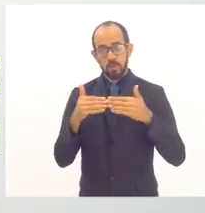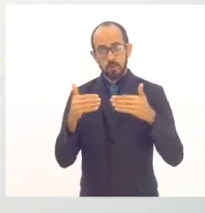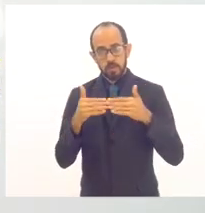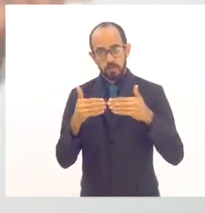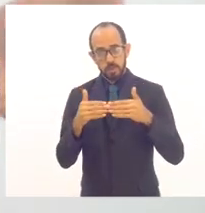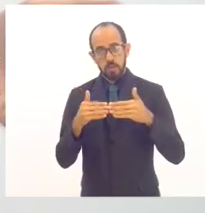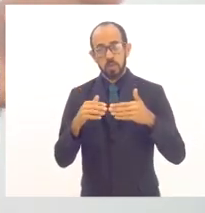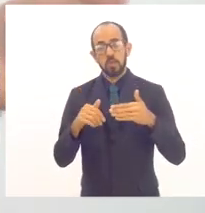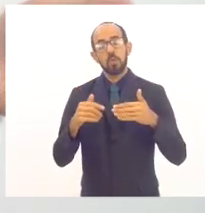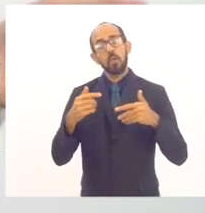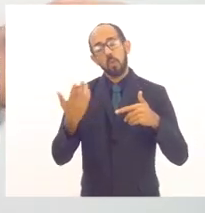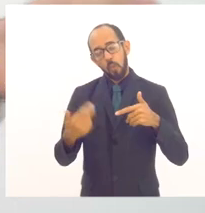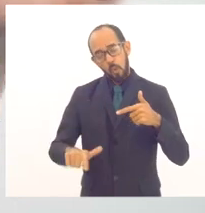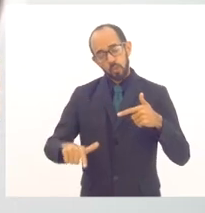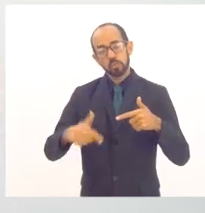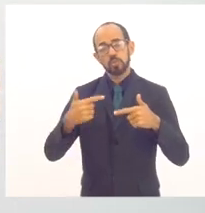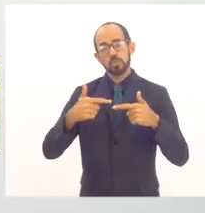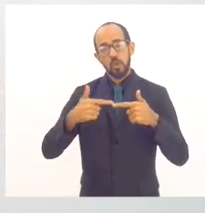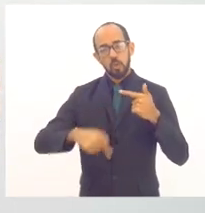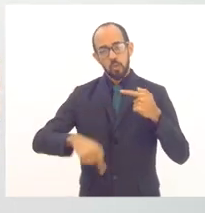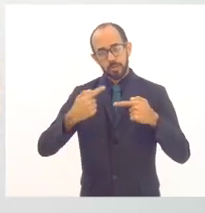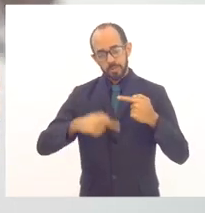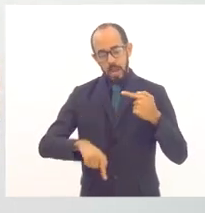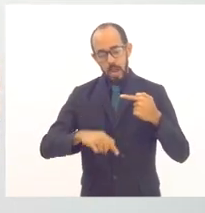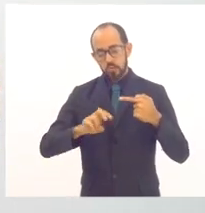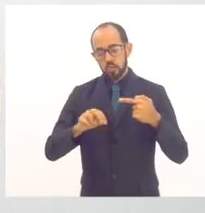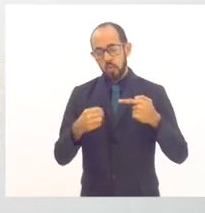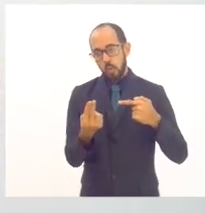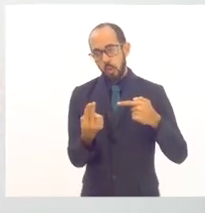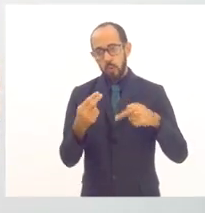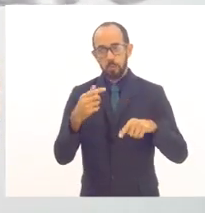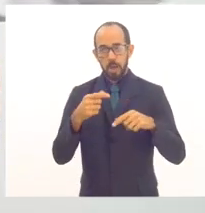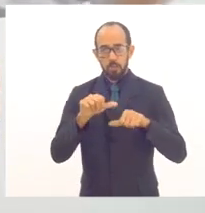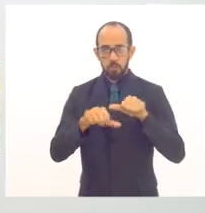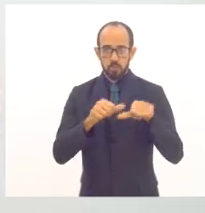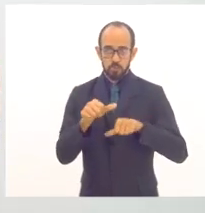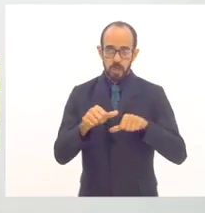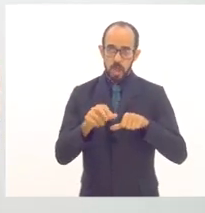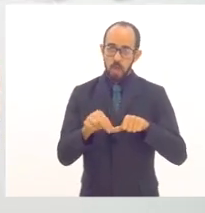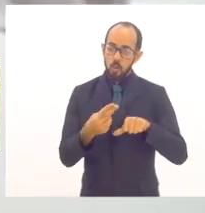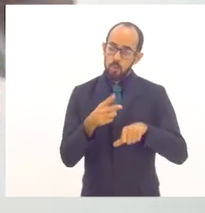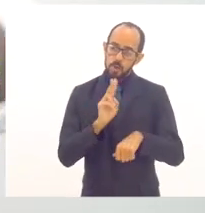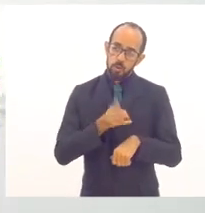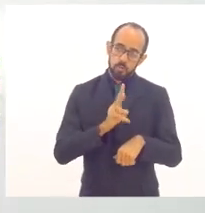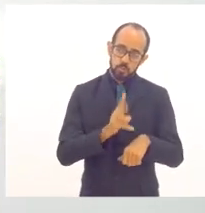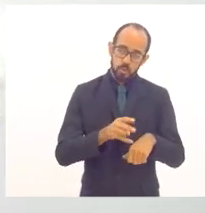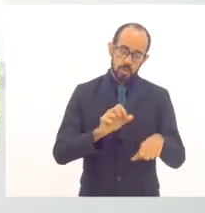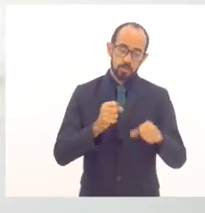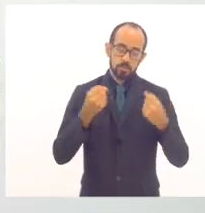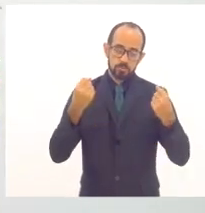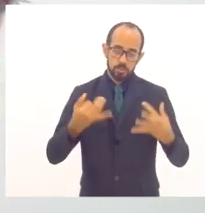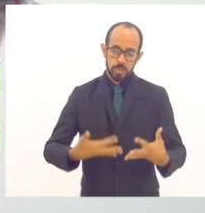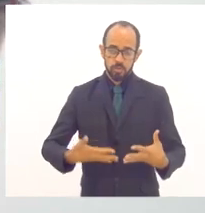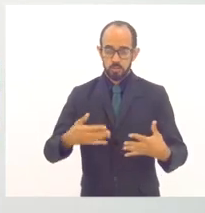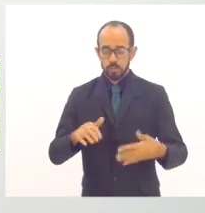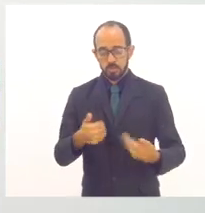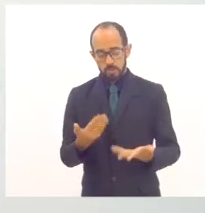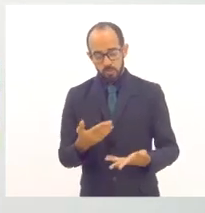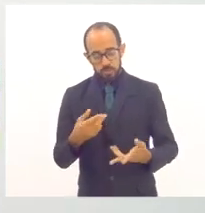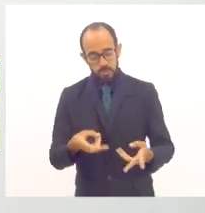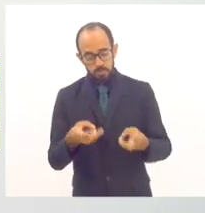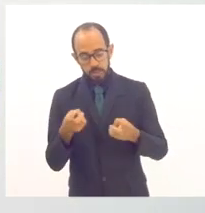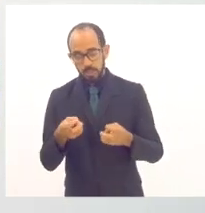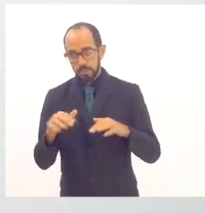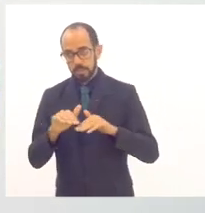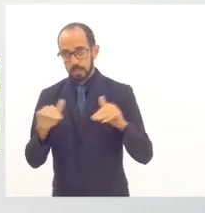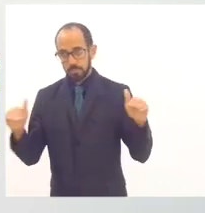favoravelmente, contrariamente, ou para modificar, ou para não modificar, com esclarecimentos. Então, vocês veem que essa